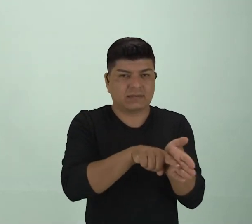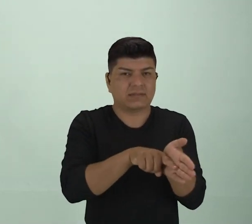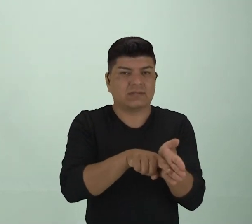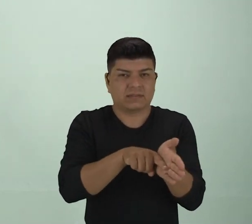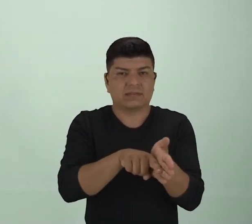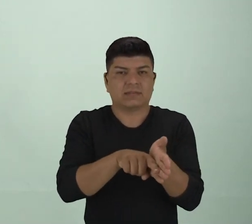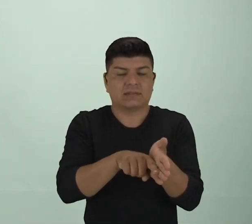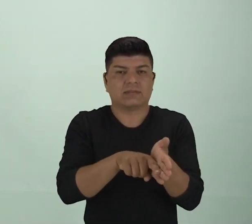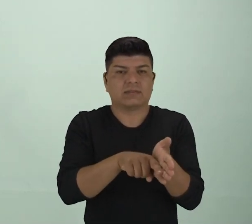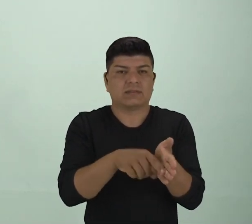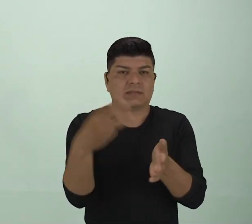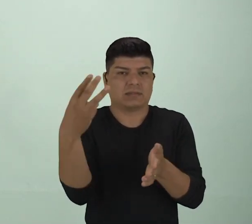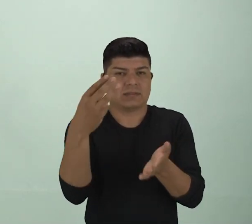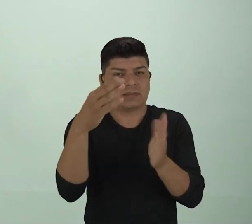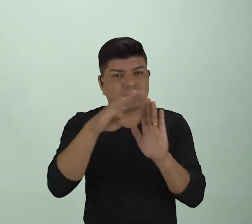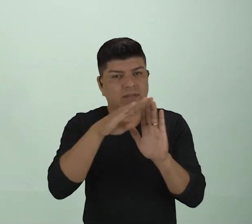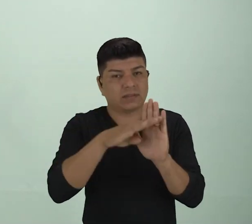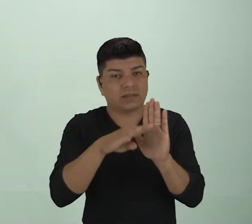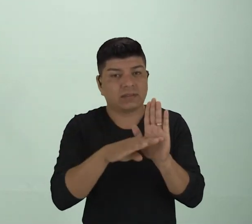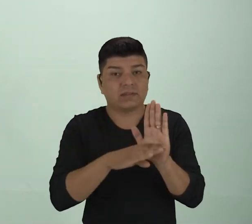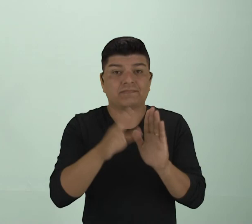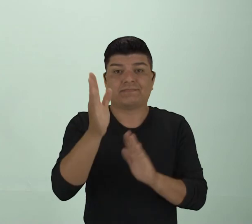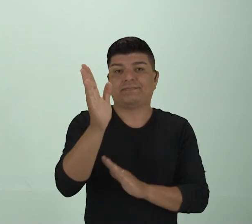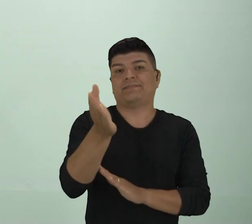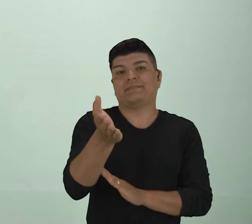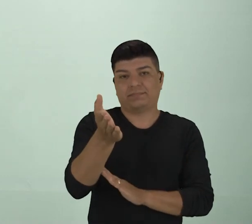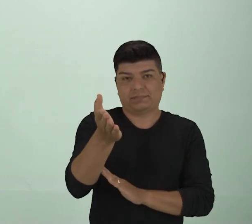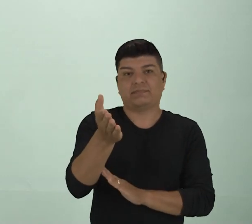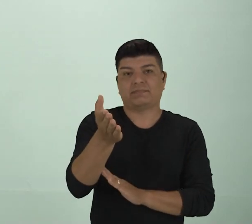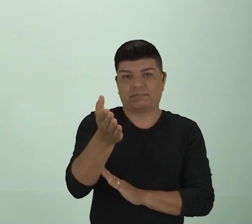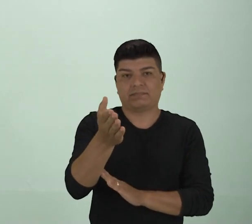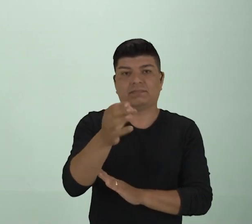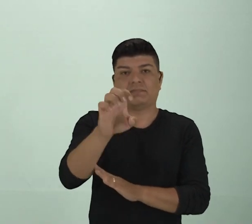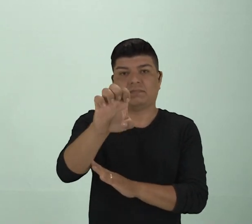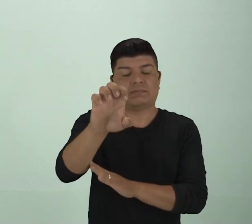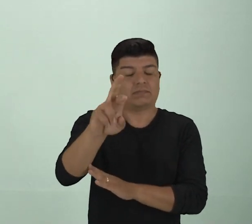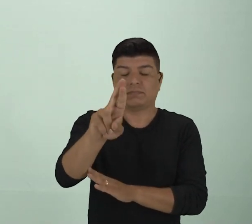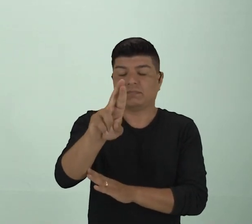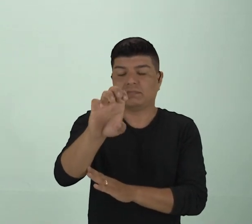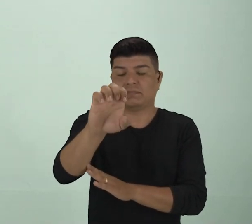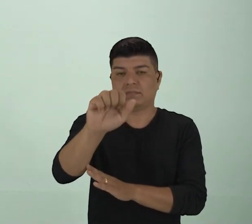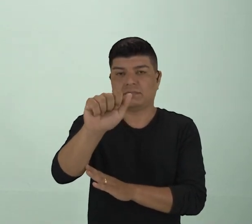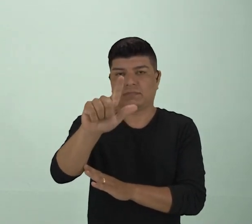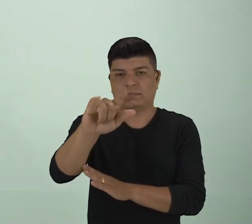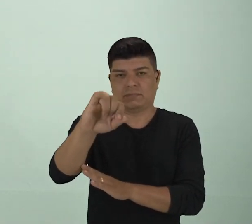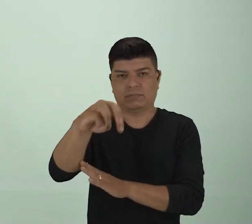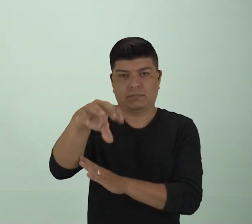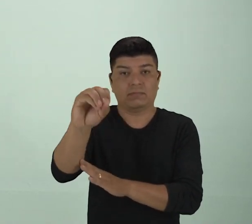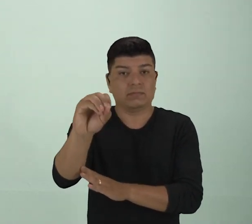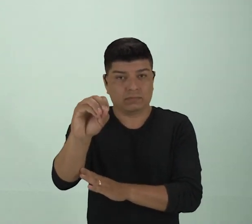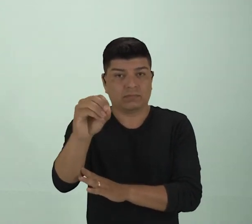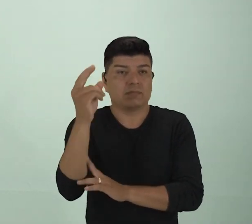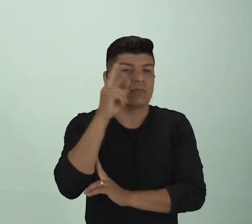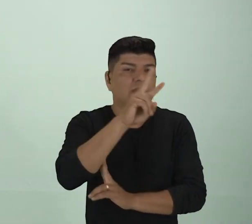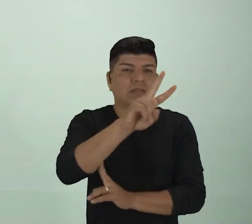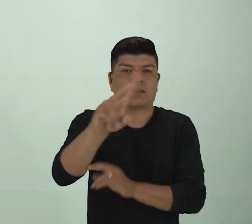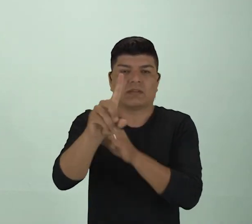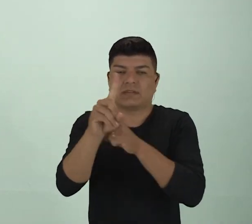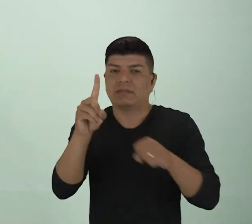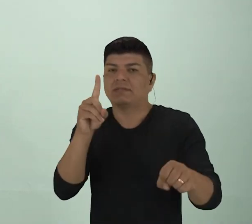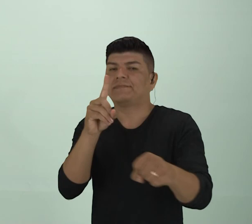dessa terceira fase, que já era o prenúncio do realismo, que era a visão